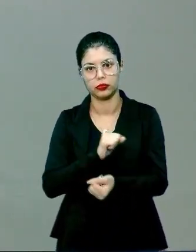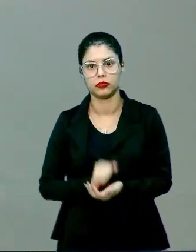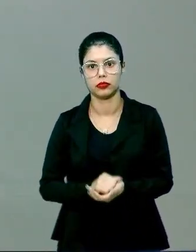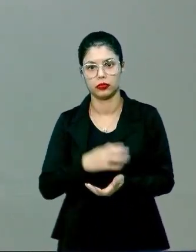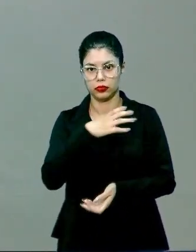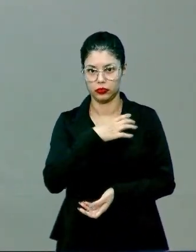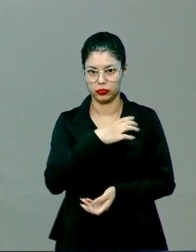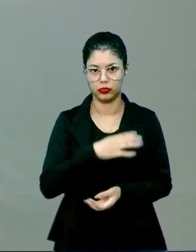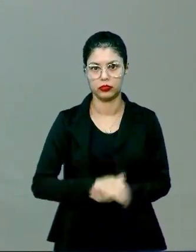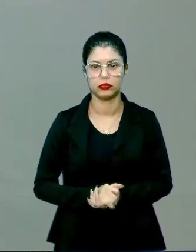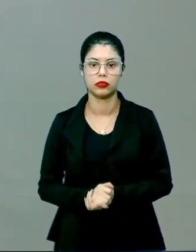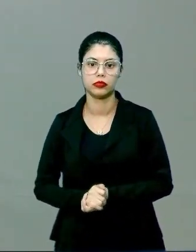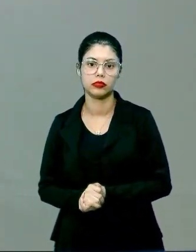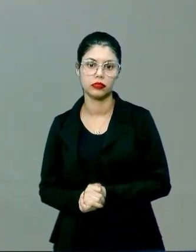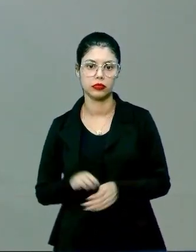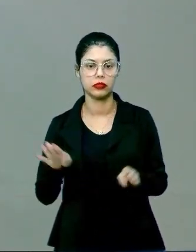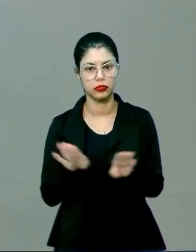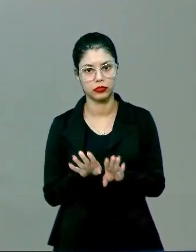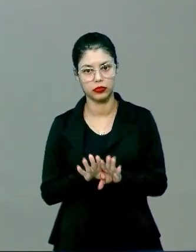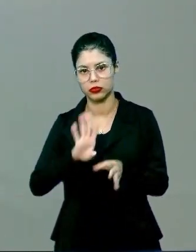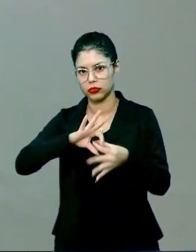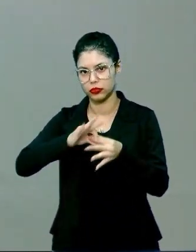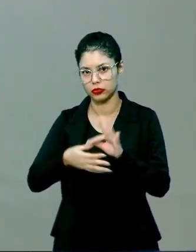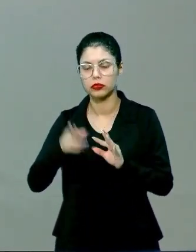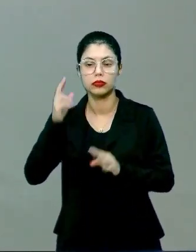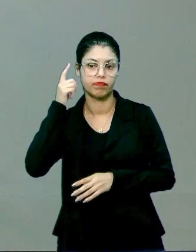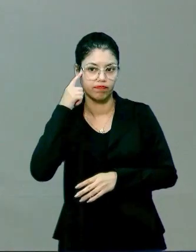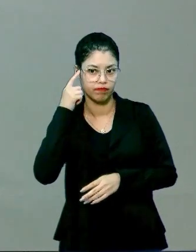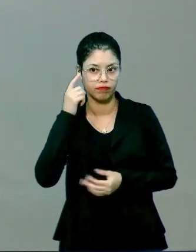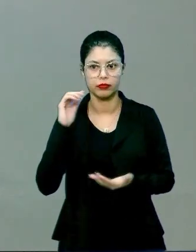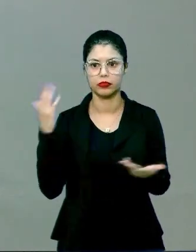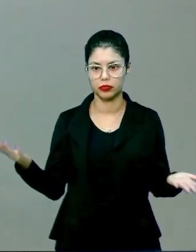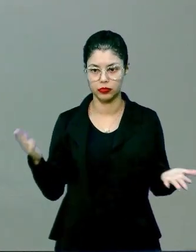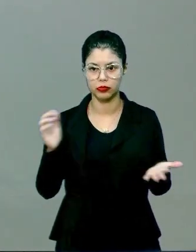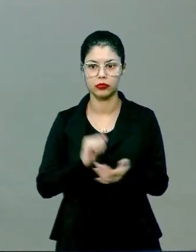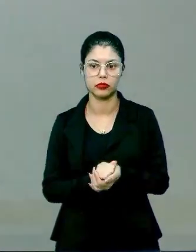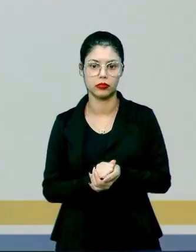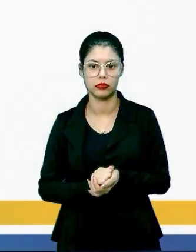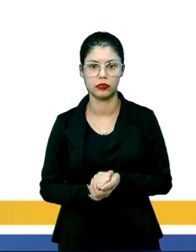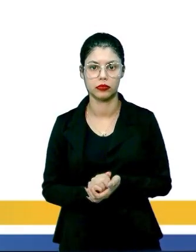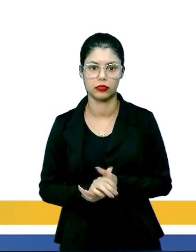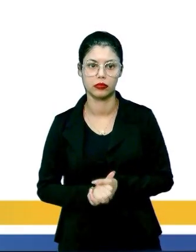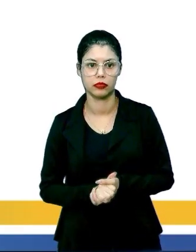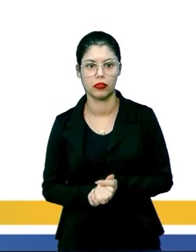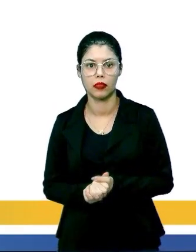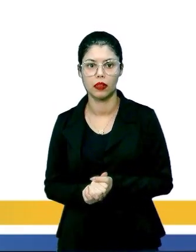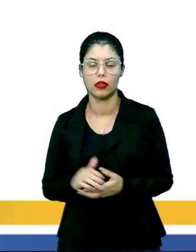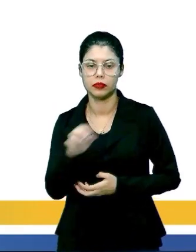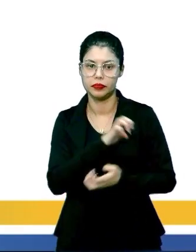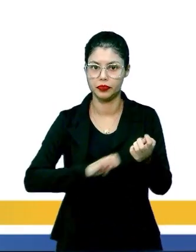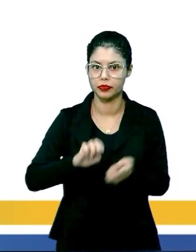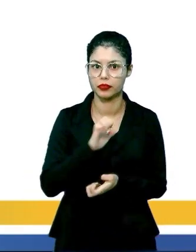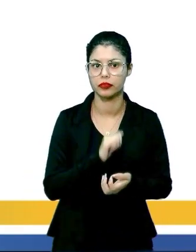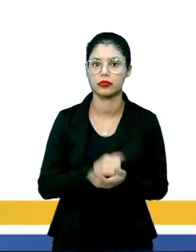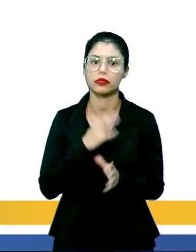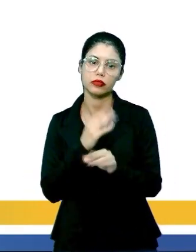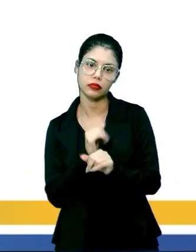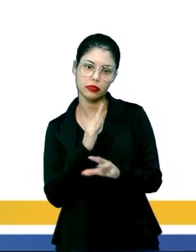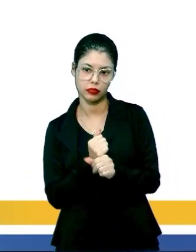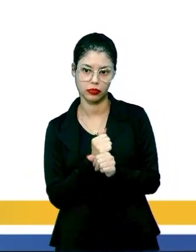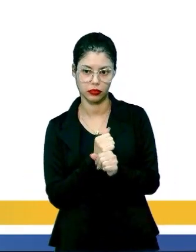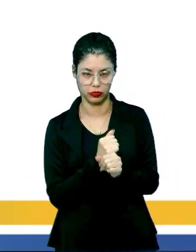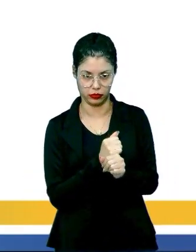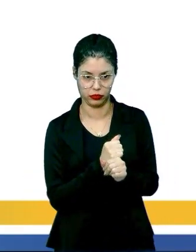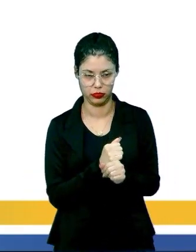da cidade. Então havia também um contexto racial nessa revolta da vacina. E a revolta da vacina somou-se,